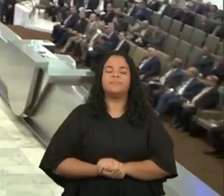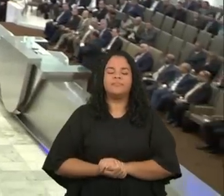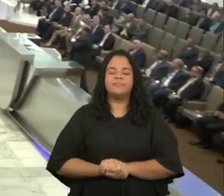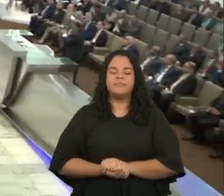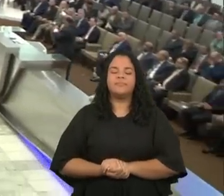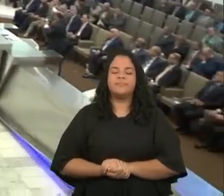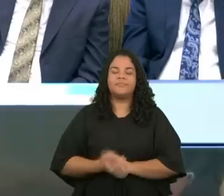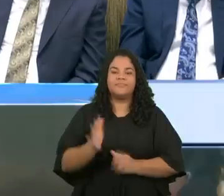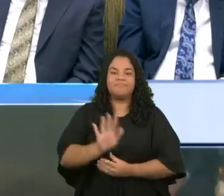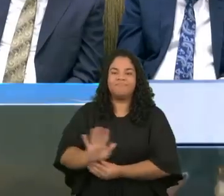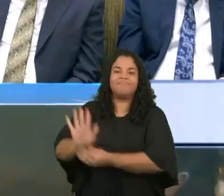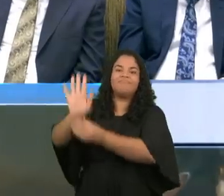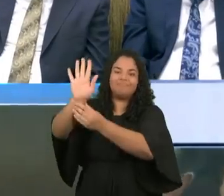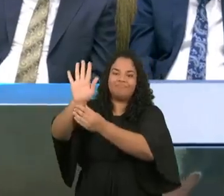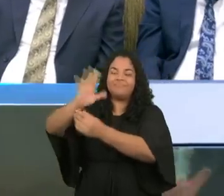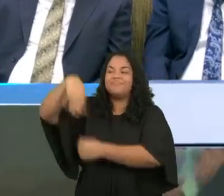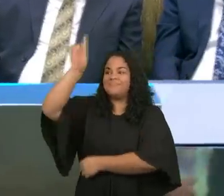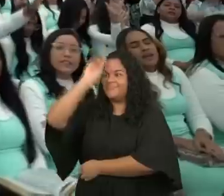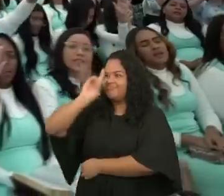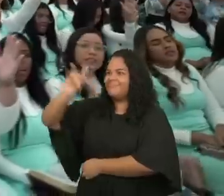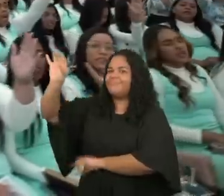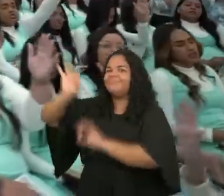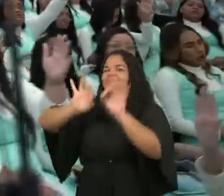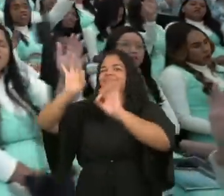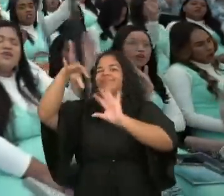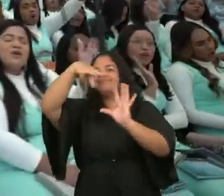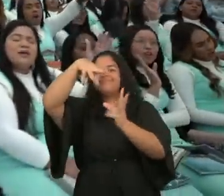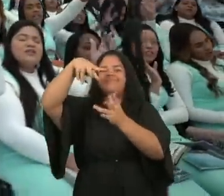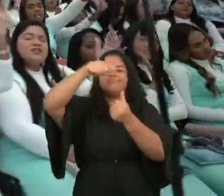a mão e diga: Deus deixou as digitais.